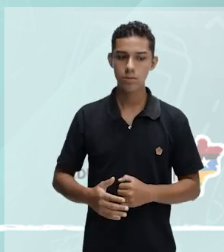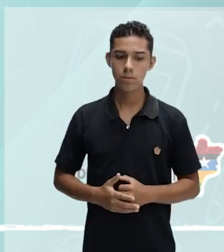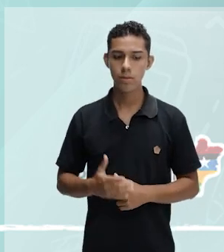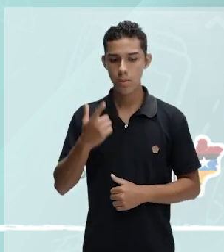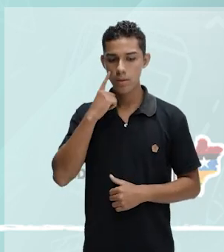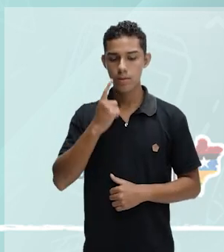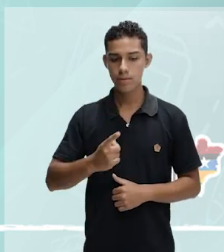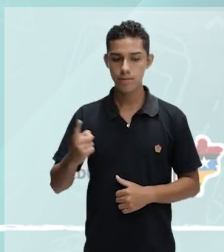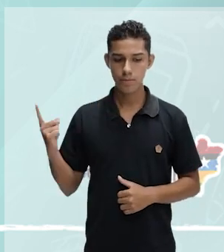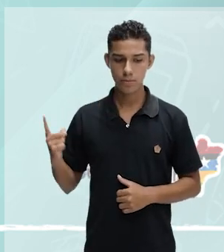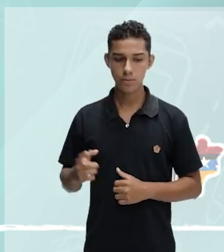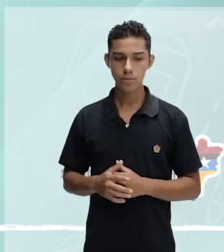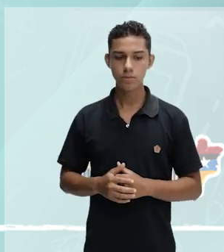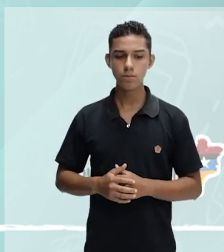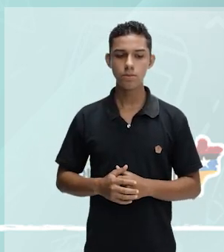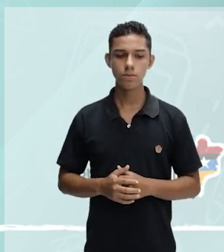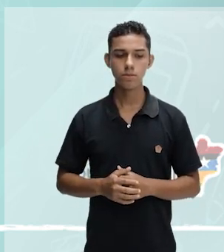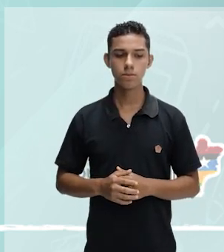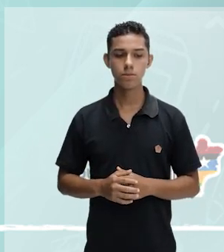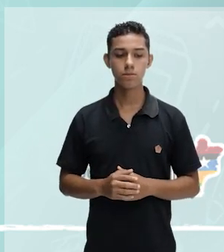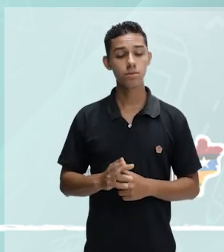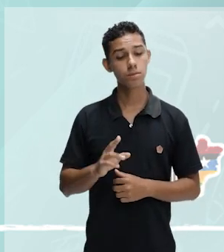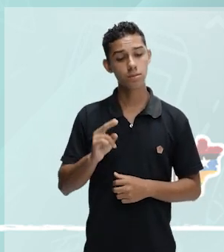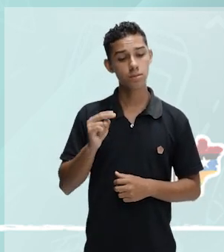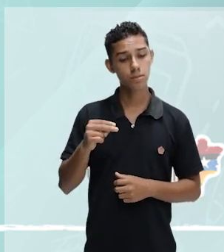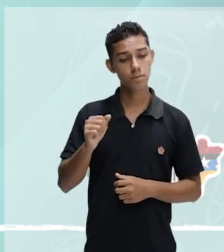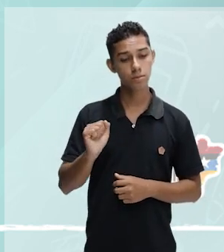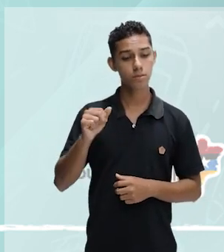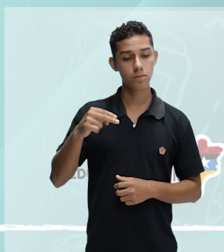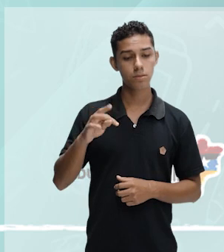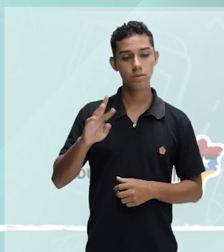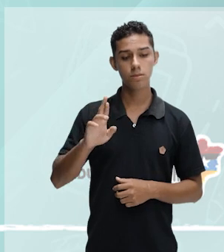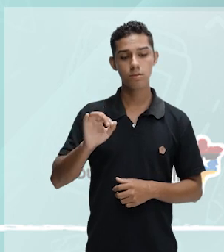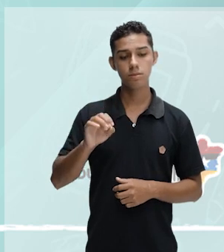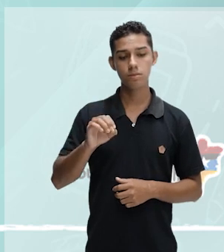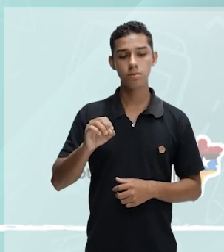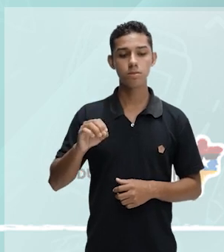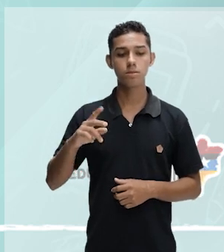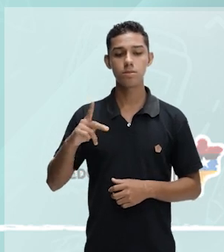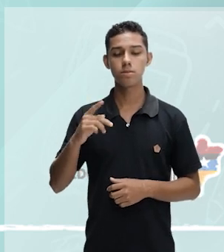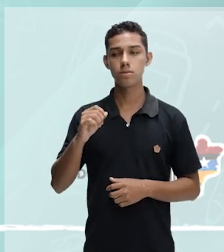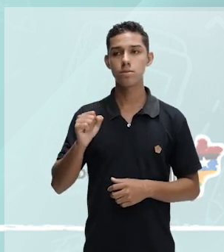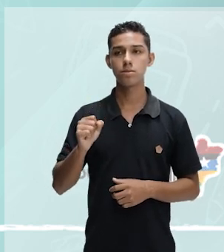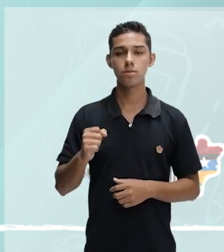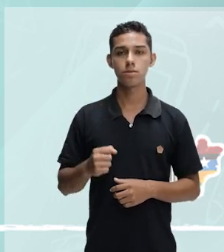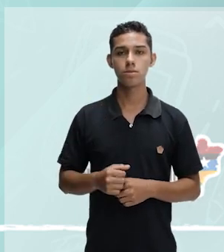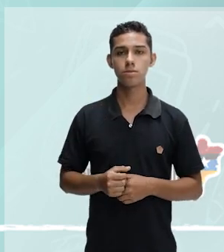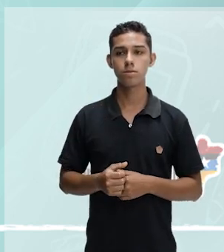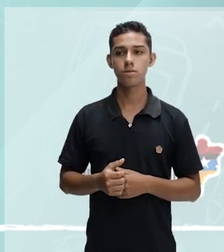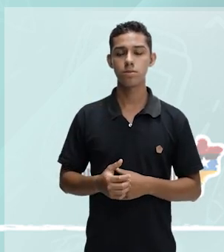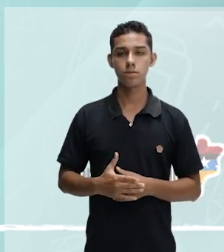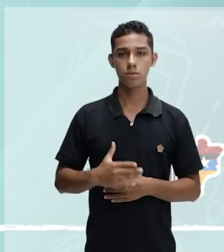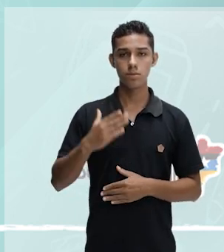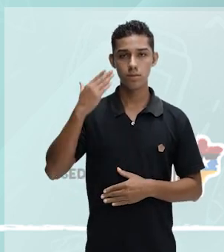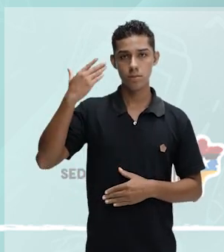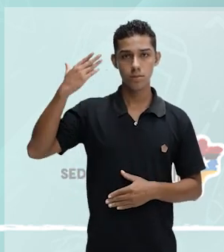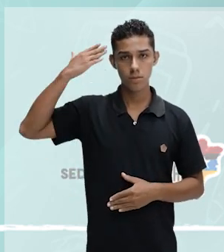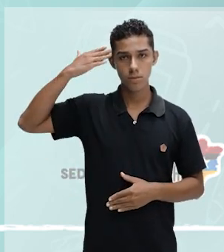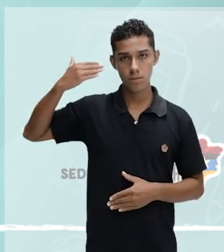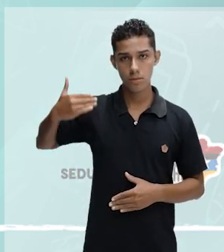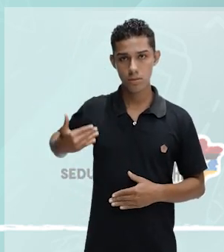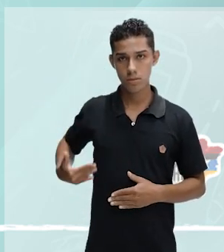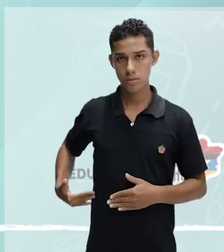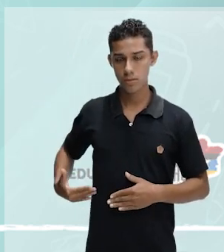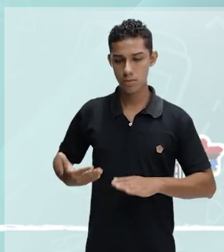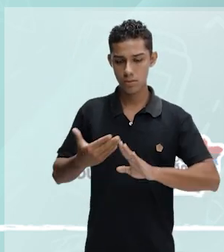Está aqui o eixo antero-posterior e o plano coronal frontal. Eu tenho agora aquela lâmina coronal frontal que está cortando meu corpo aqui,